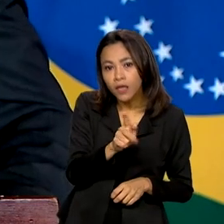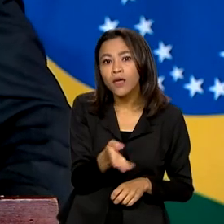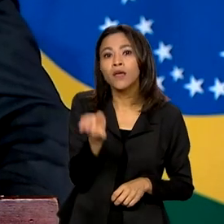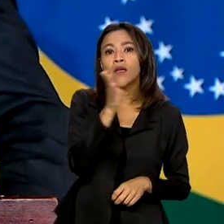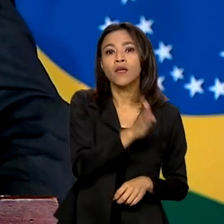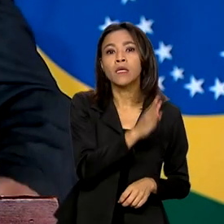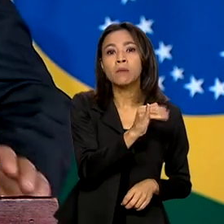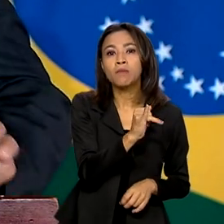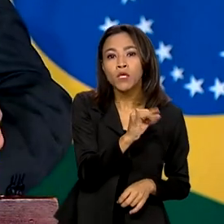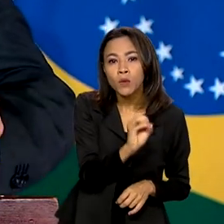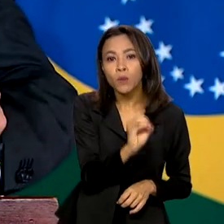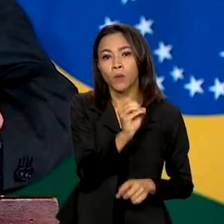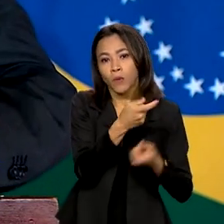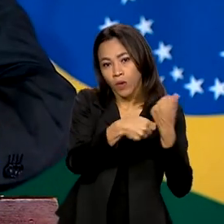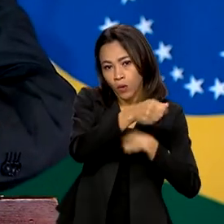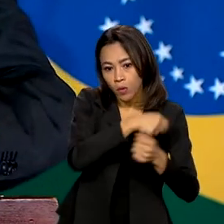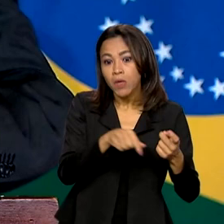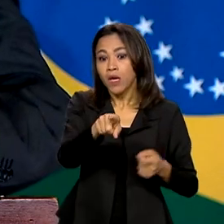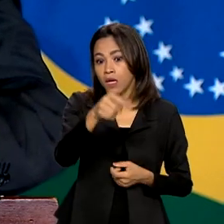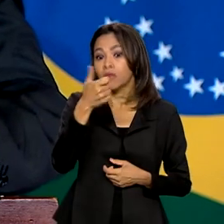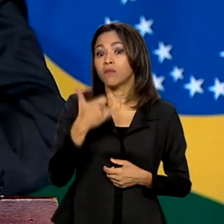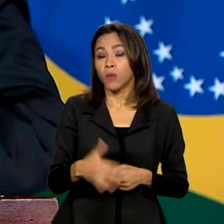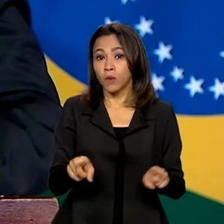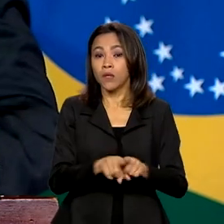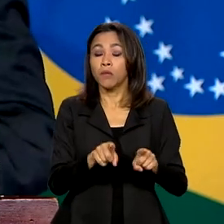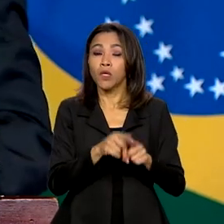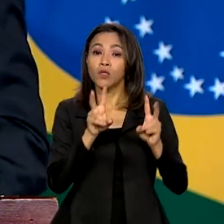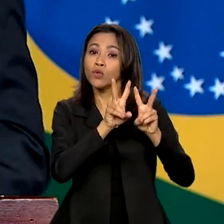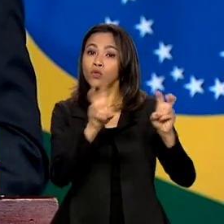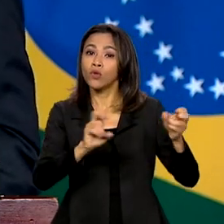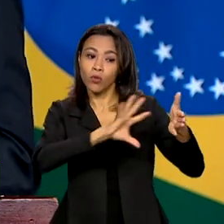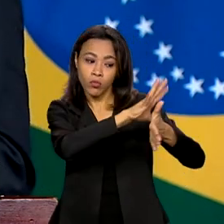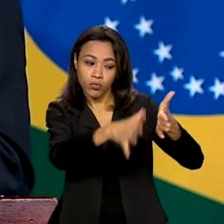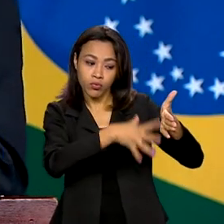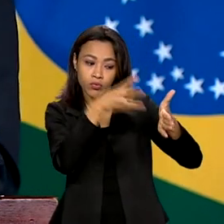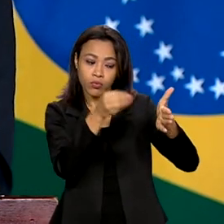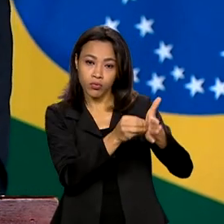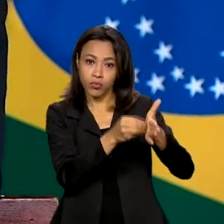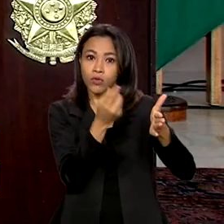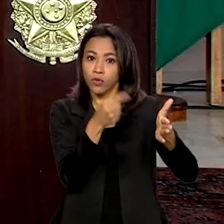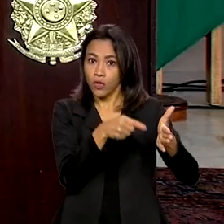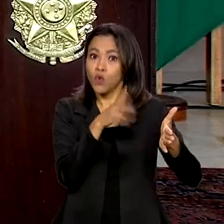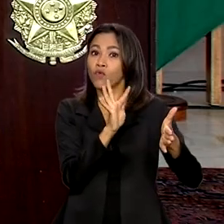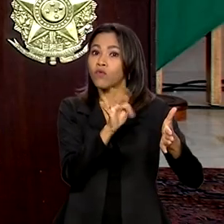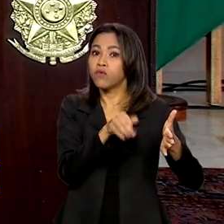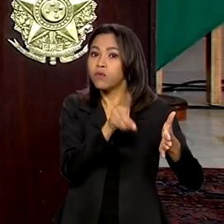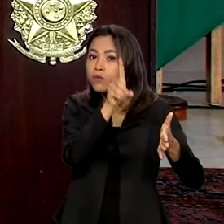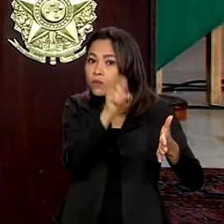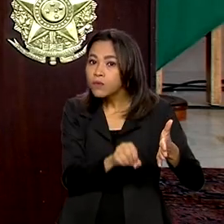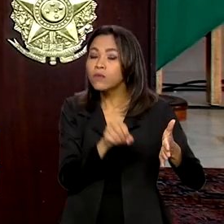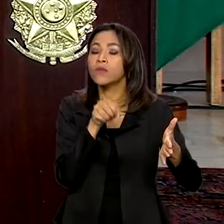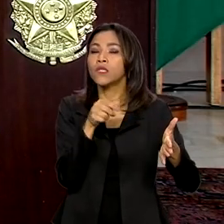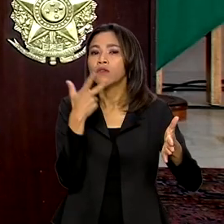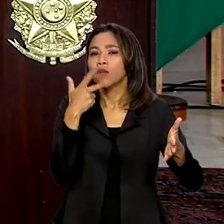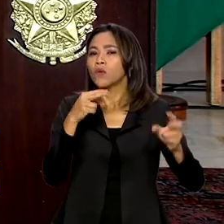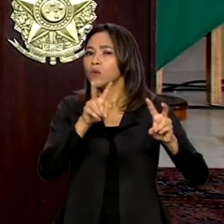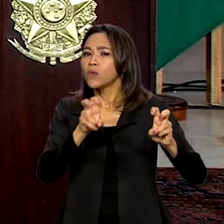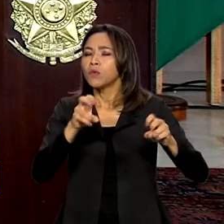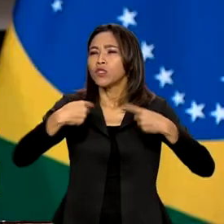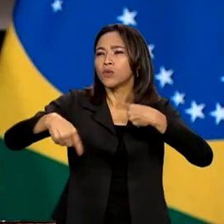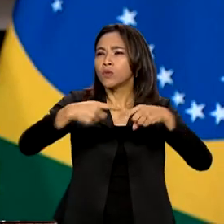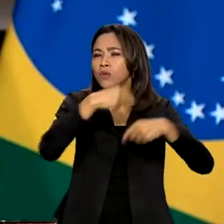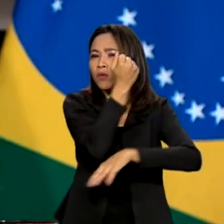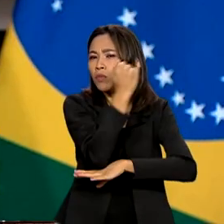Lula falou sobre o Fundo da Amazônia e cobrou um maior engajamento mundial nas discussões sobre meio